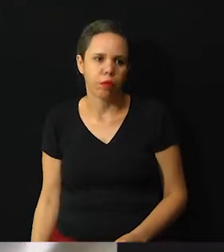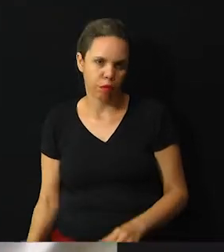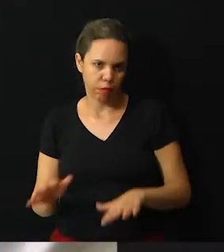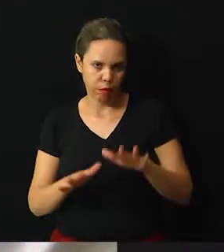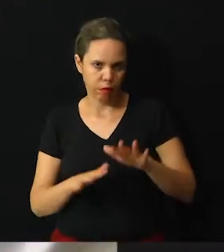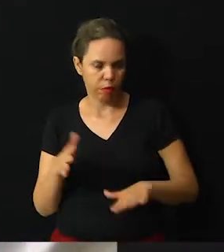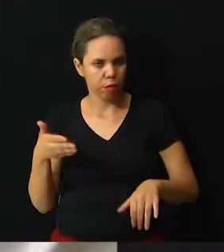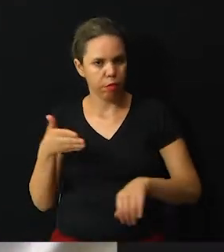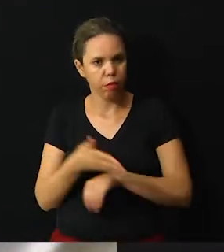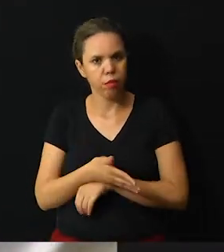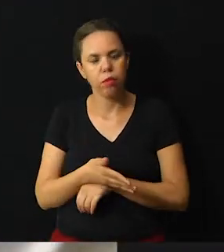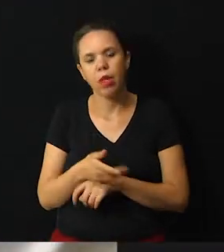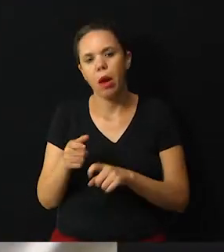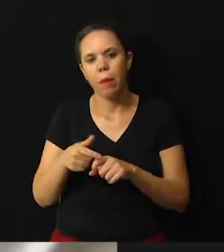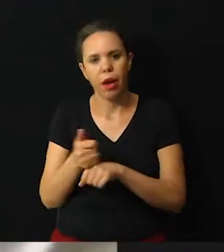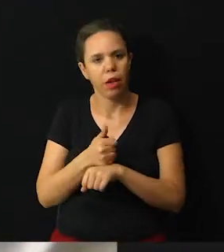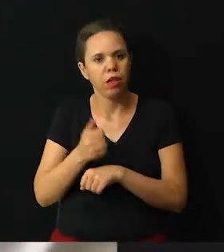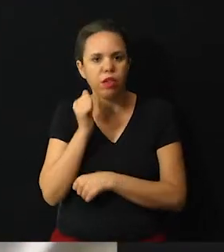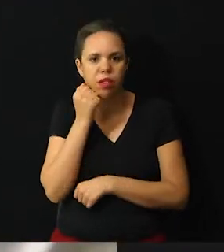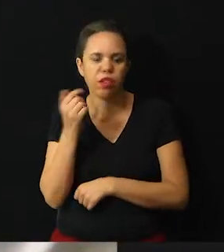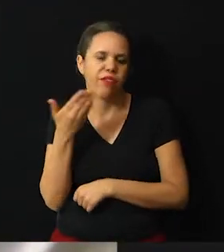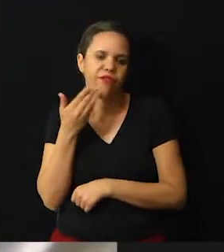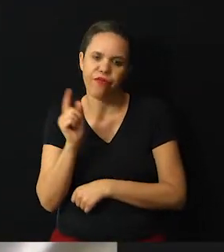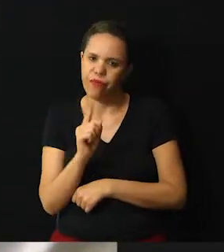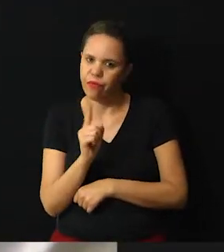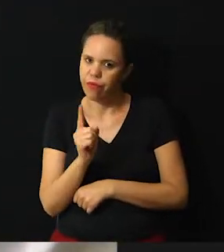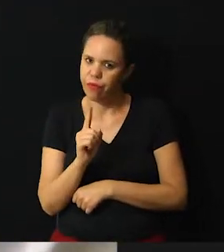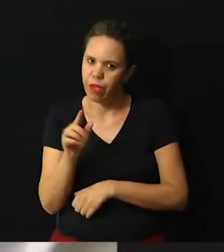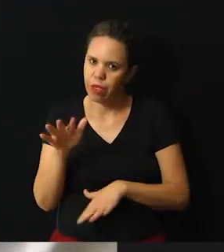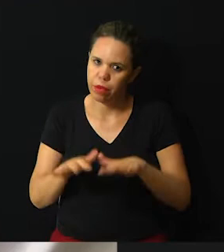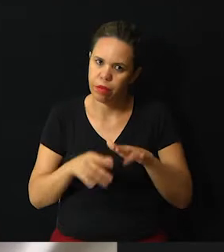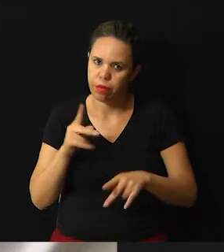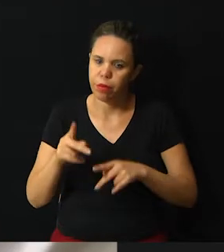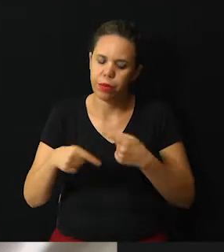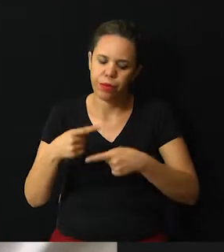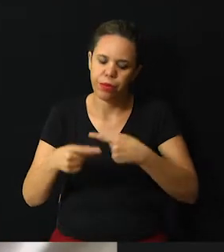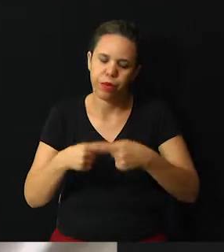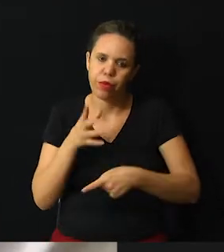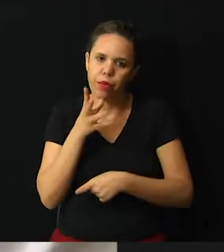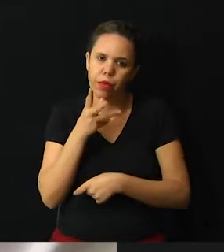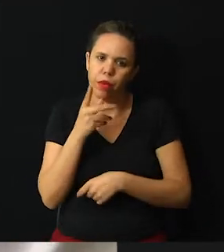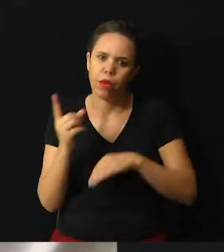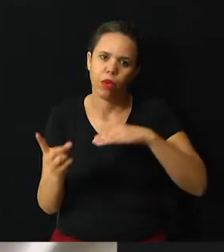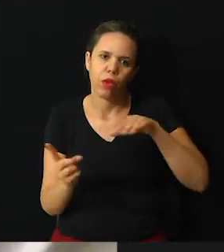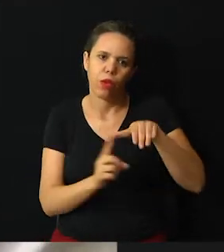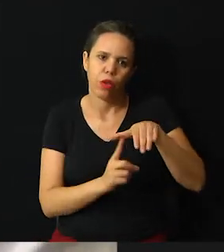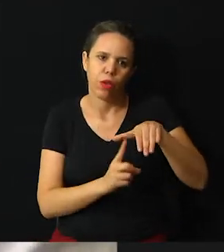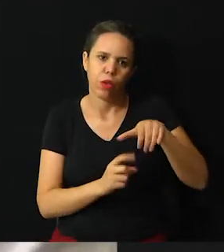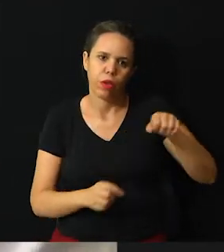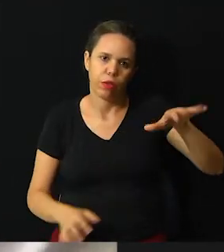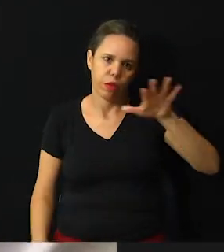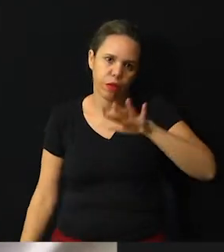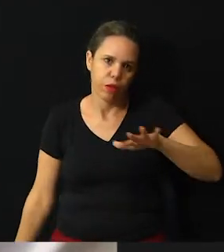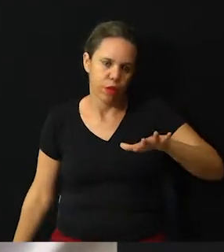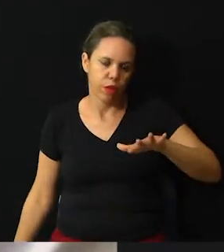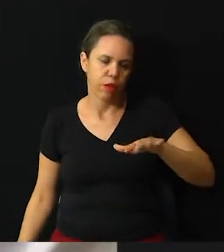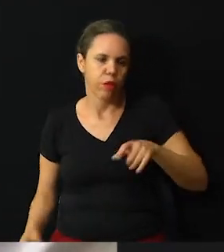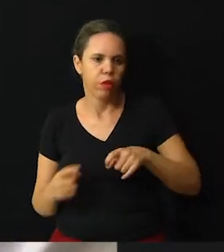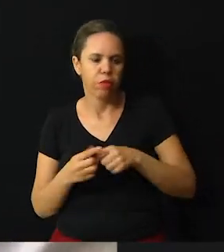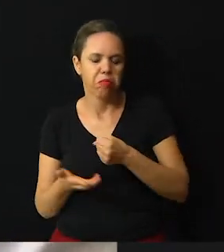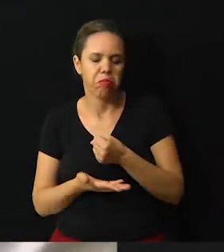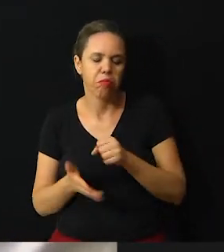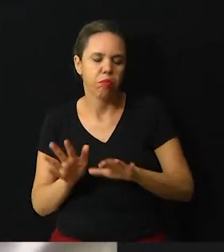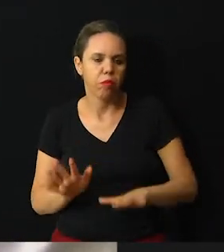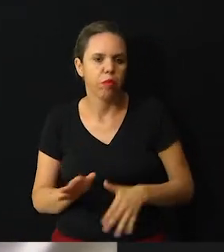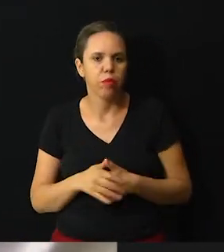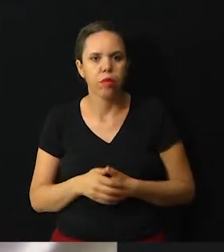Muitas vezes o acesso ao reumatologista não é tão fácil, né? Então, muitas vezes ele acaba procurando um clínico geral, alguém na clínica médica,